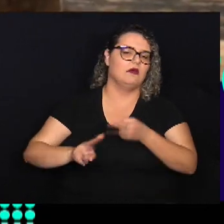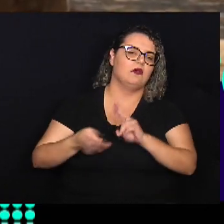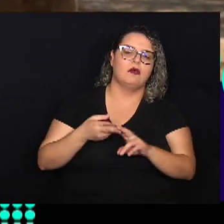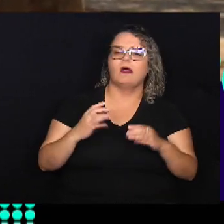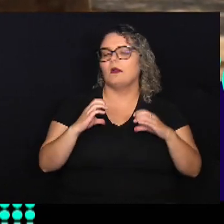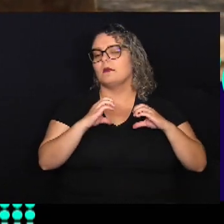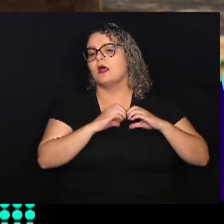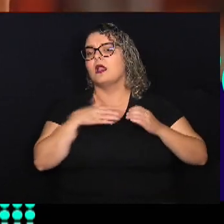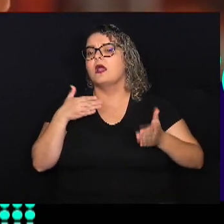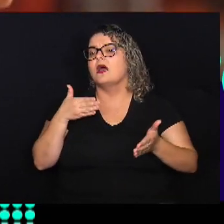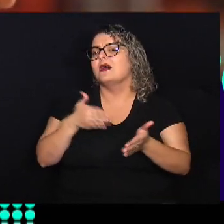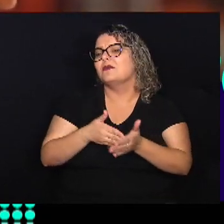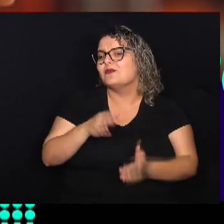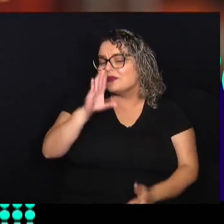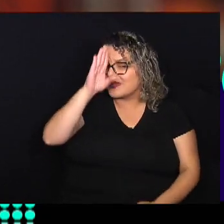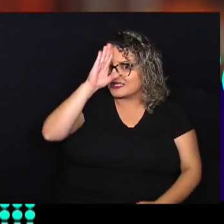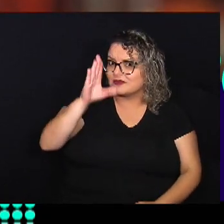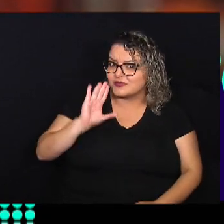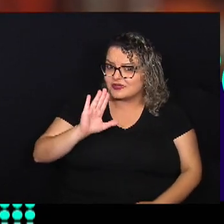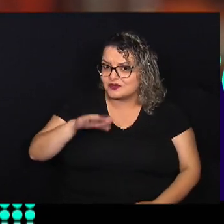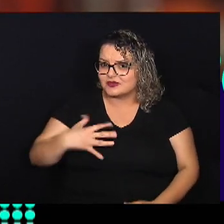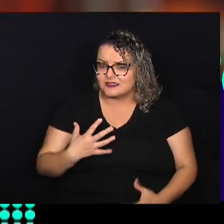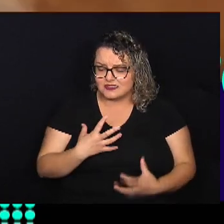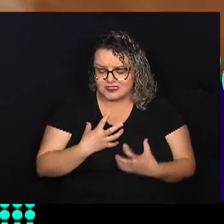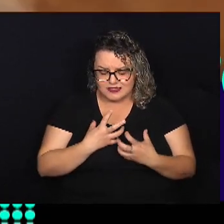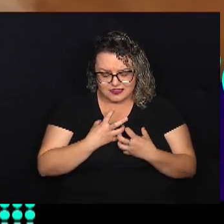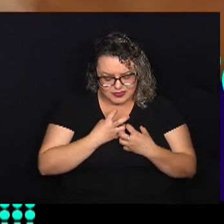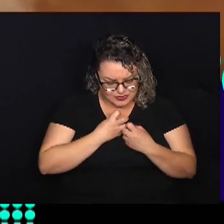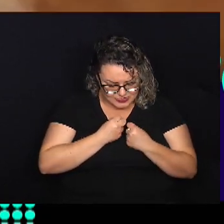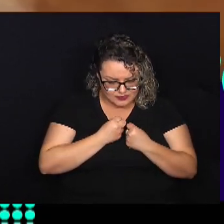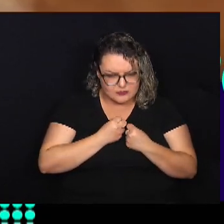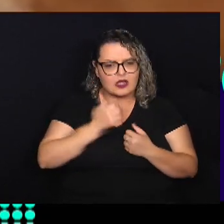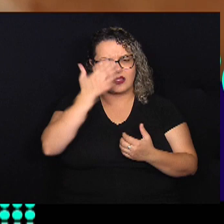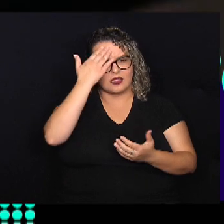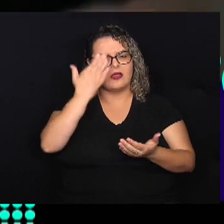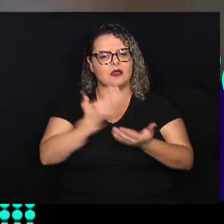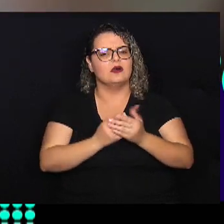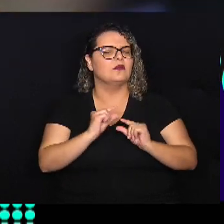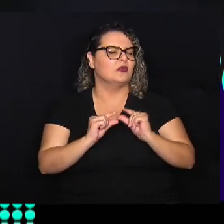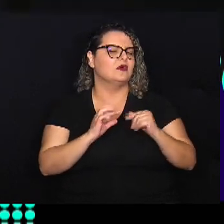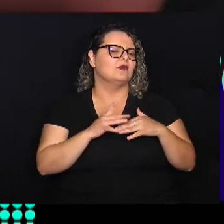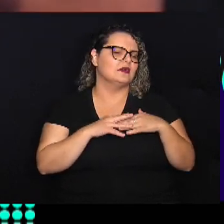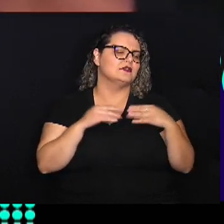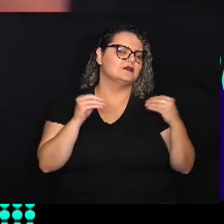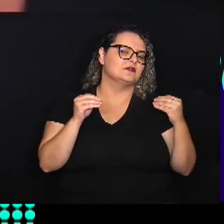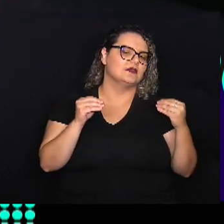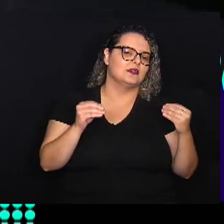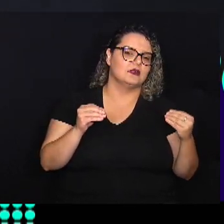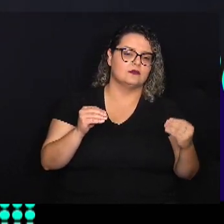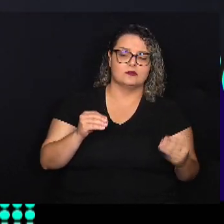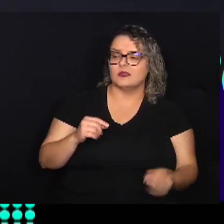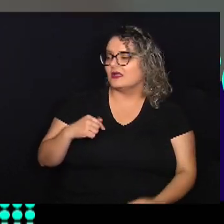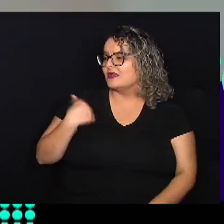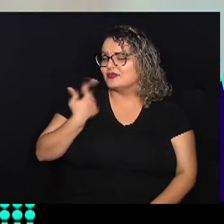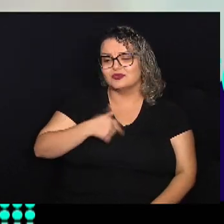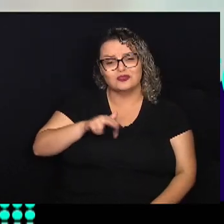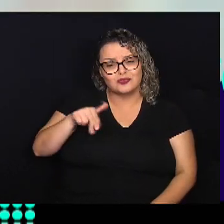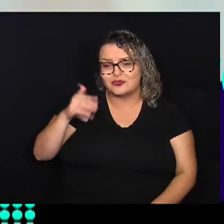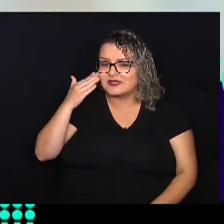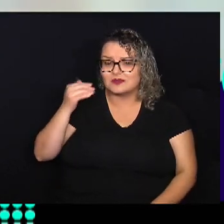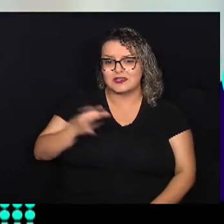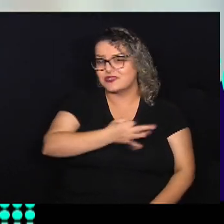limite, principalmente quando se está magoado. Mas acredite, aos poucos, você vai se curar. A gente nunca sabe a sorte que